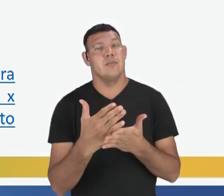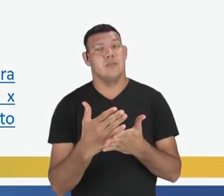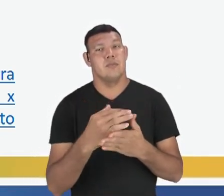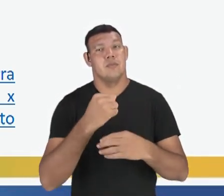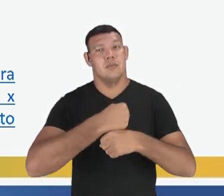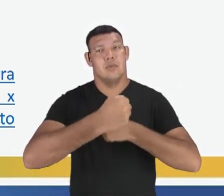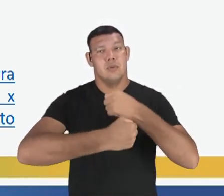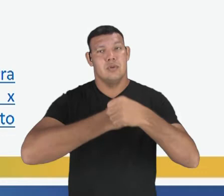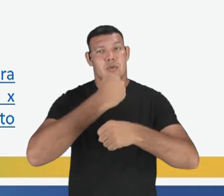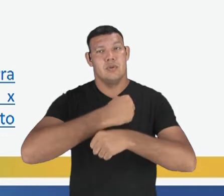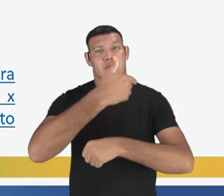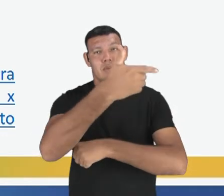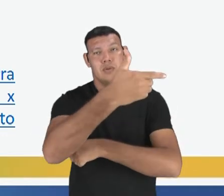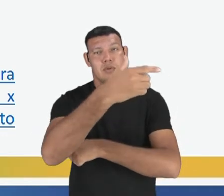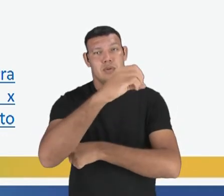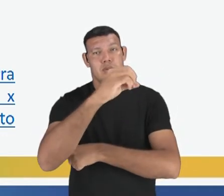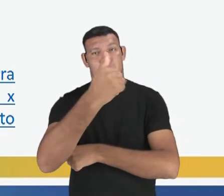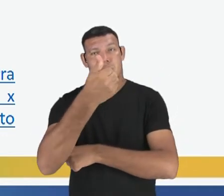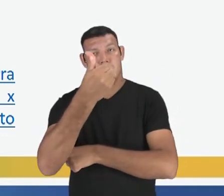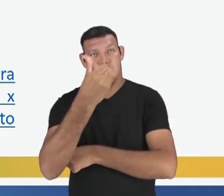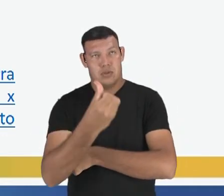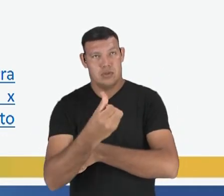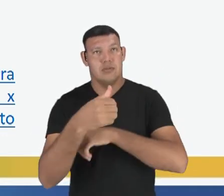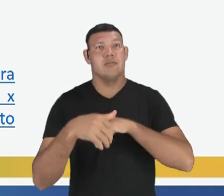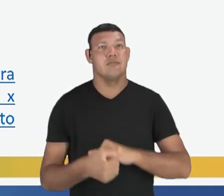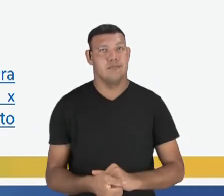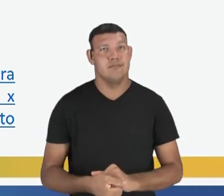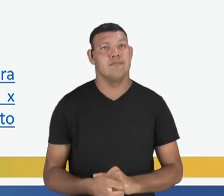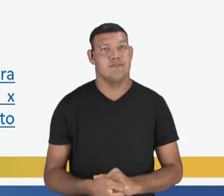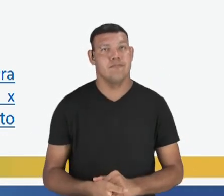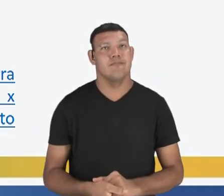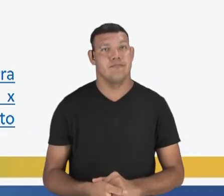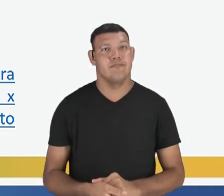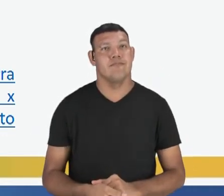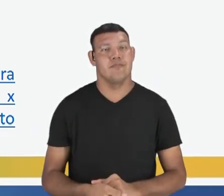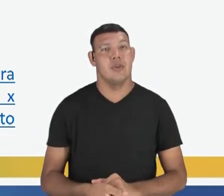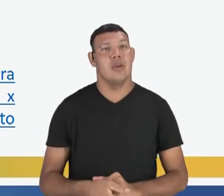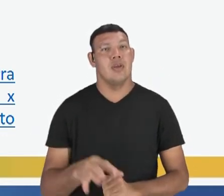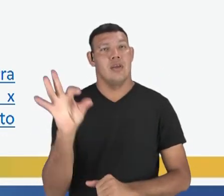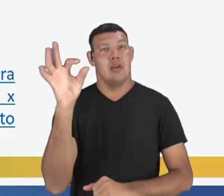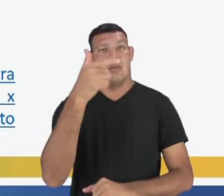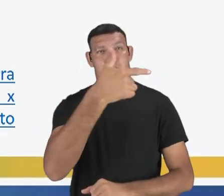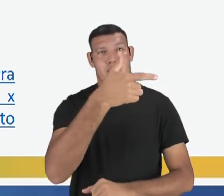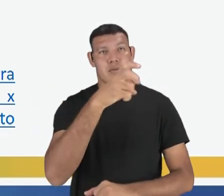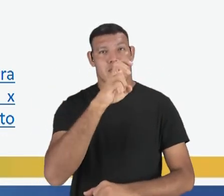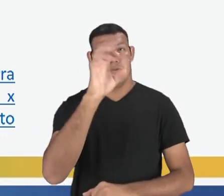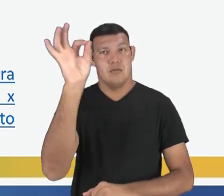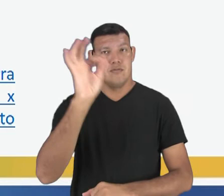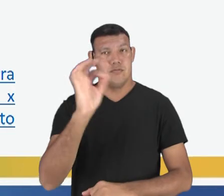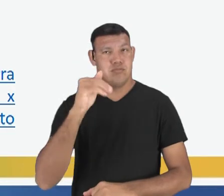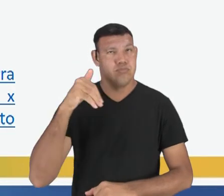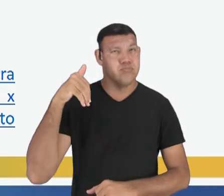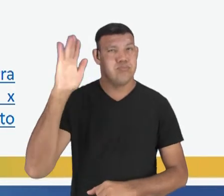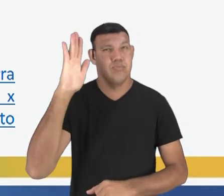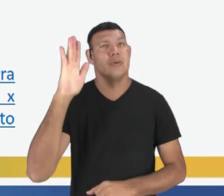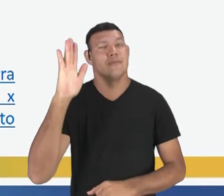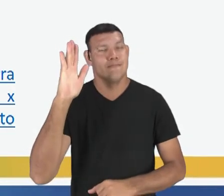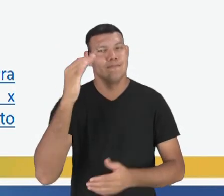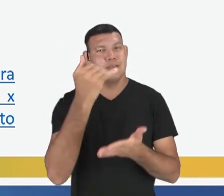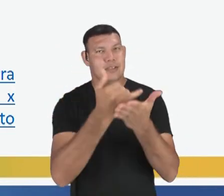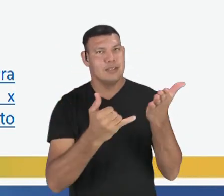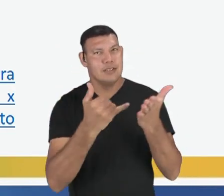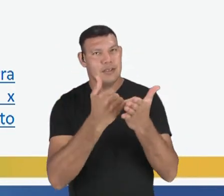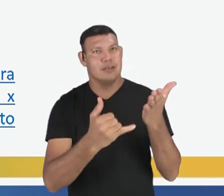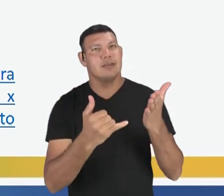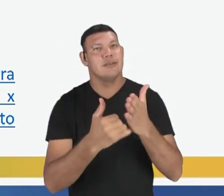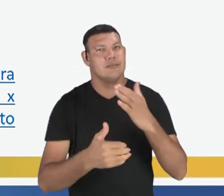presidente norte-americano aplicou novas tarifas alfandegárias, aumentando 25%, que esse índice